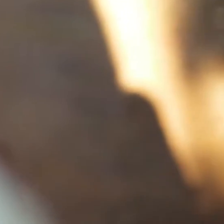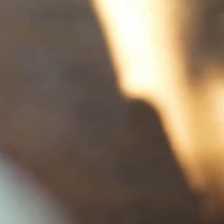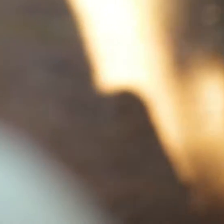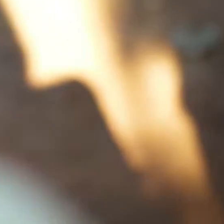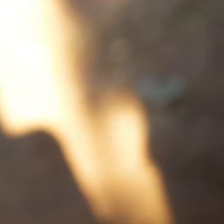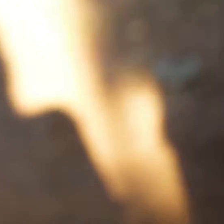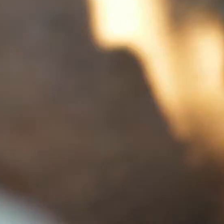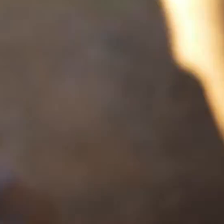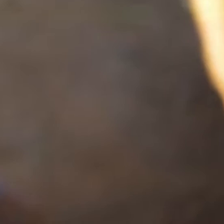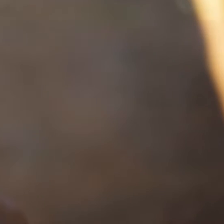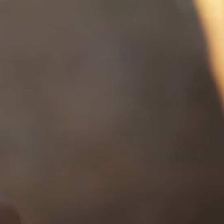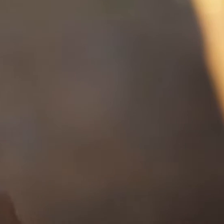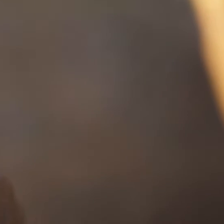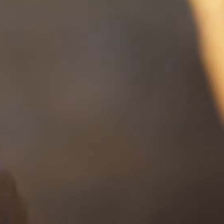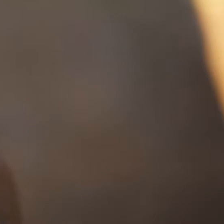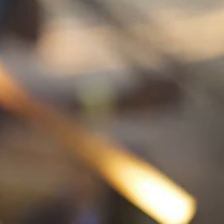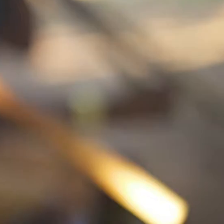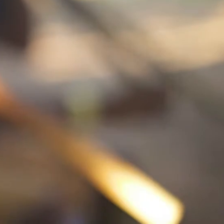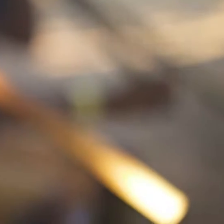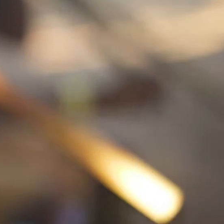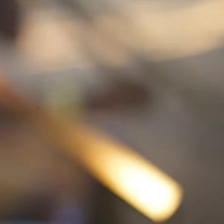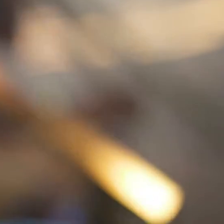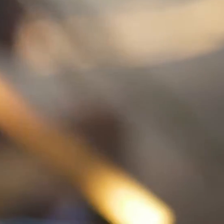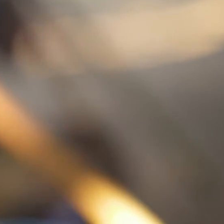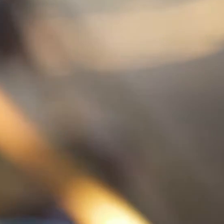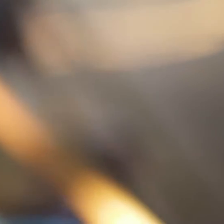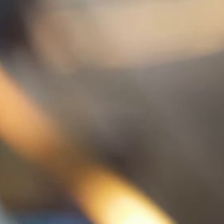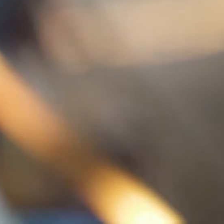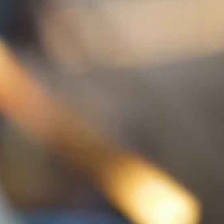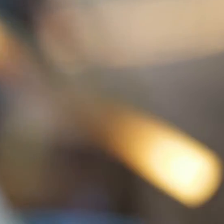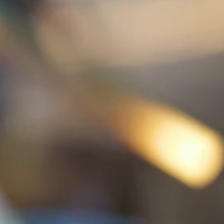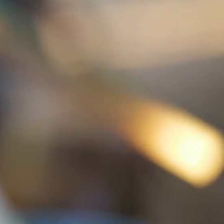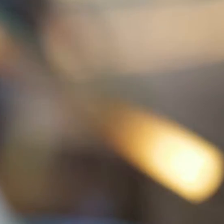Os indígenas tocam instrumentos de sopro feitos de bambu.